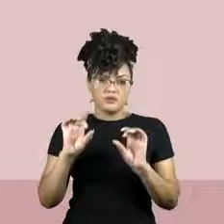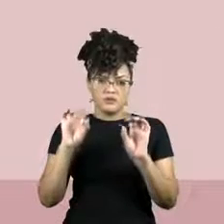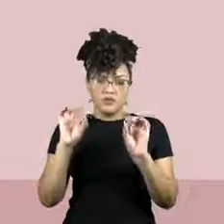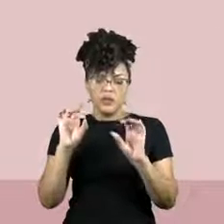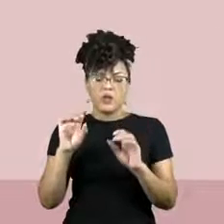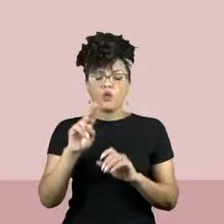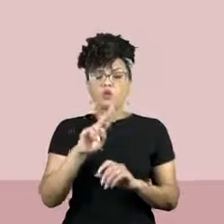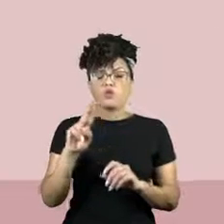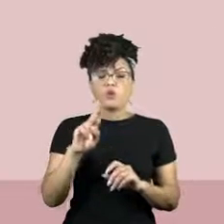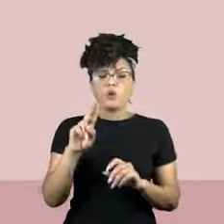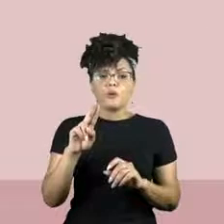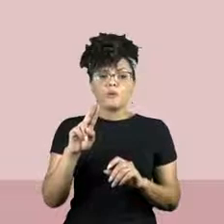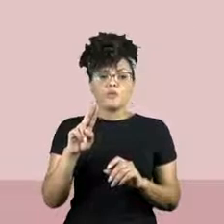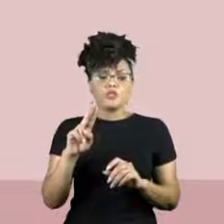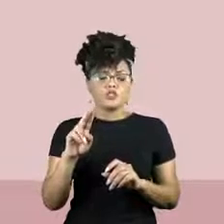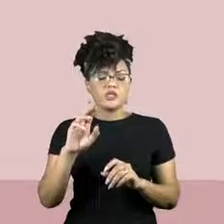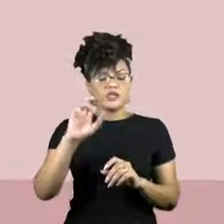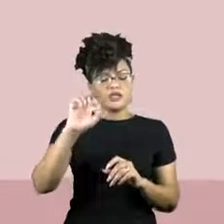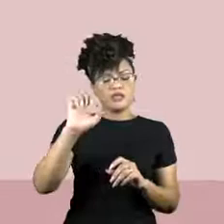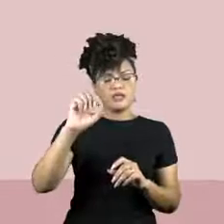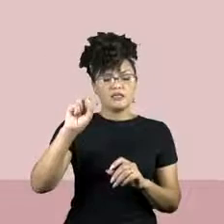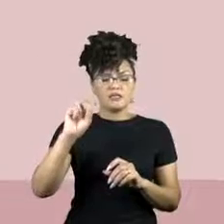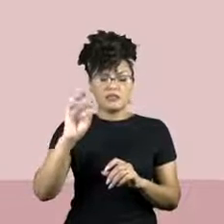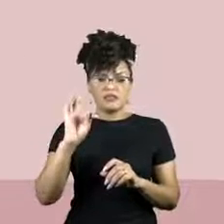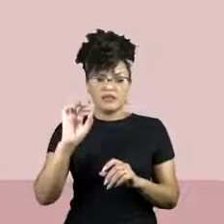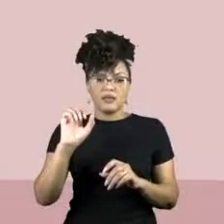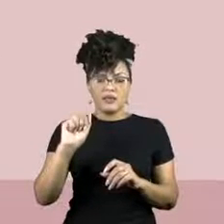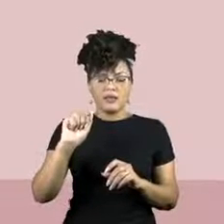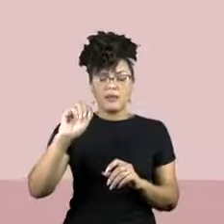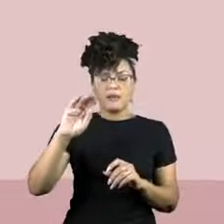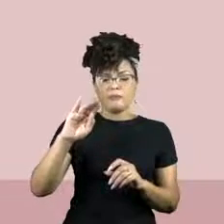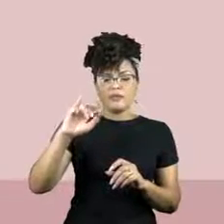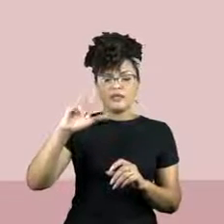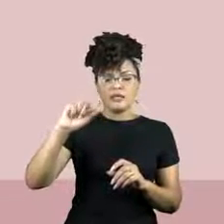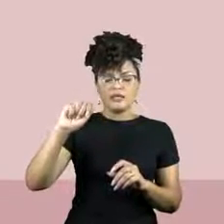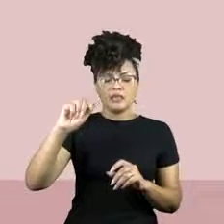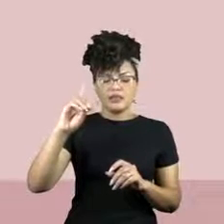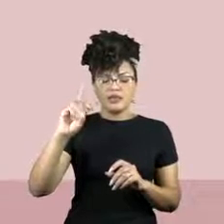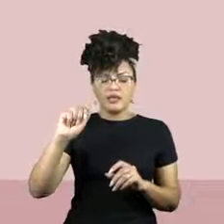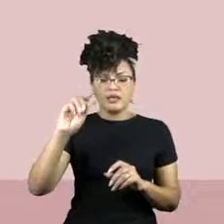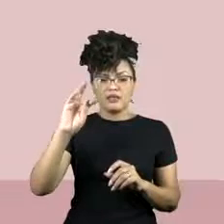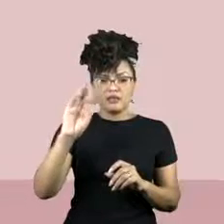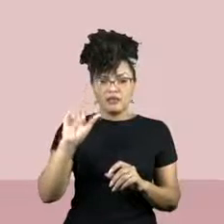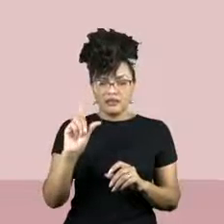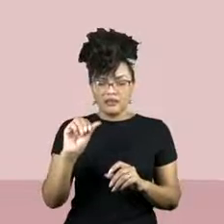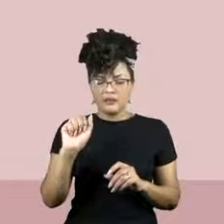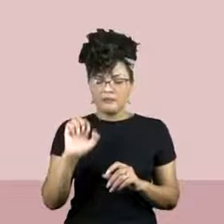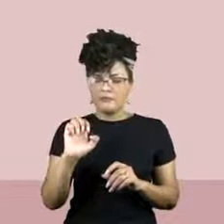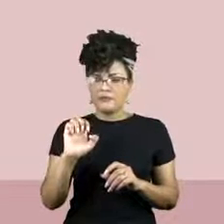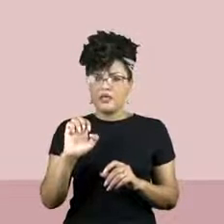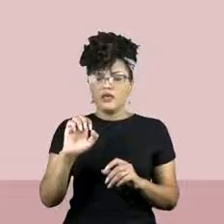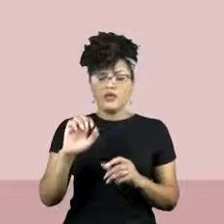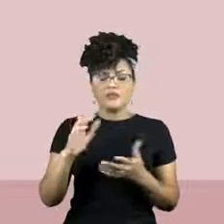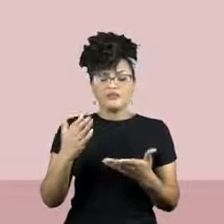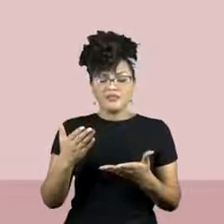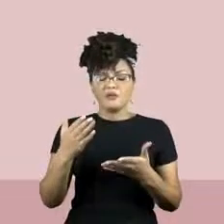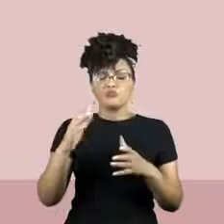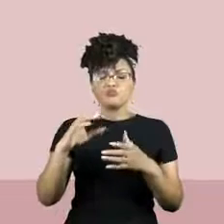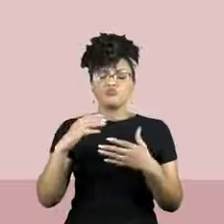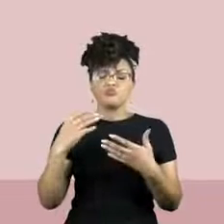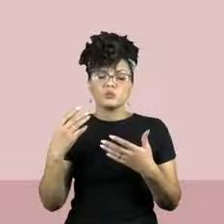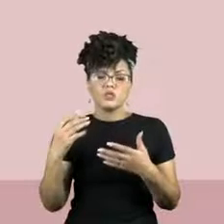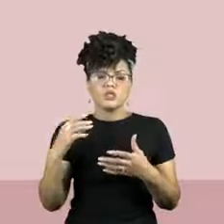estabilidade de taludes, né? Claro, para o cálculo de estabilidade de taludes. Porém, existem muitas outras aplicações que vão envolver cálculos